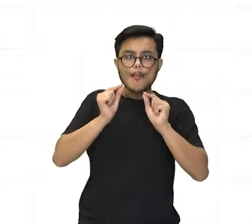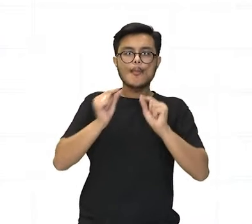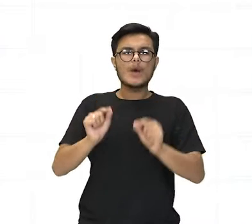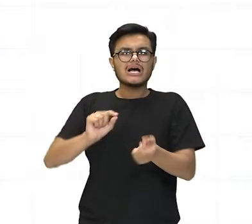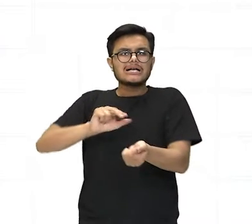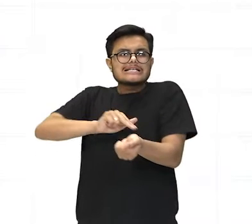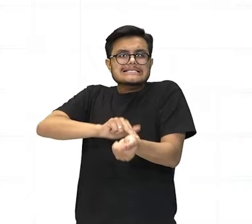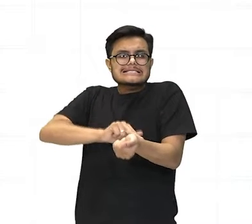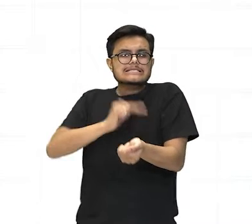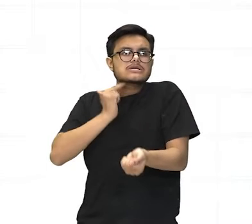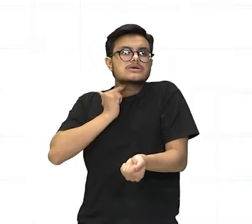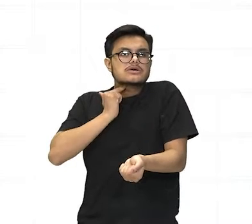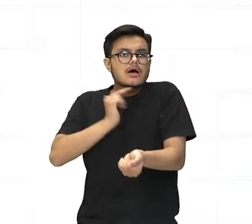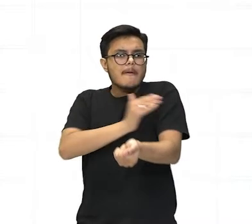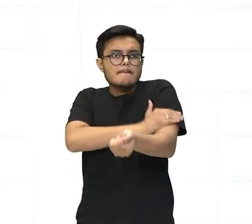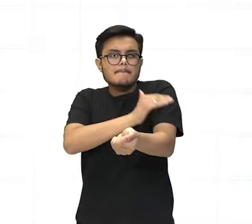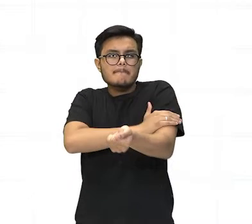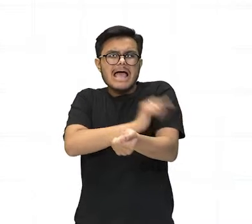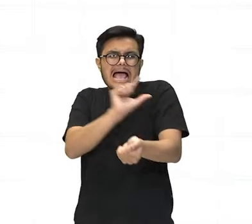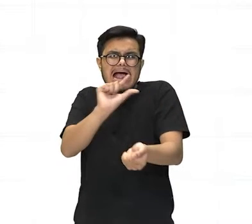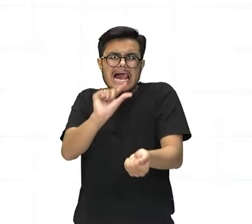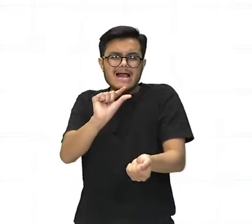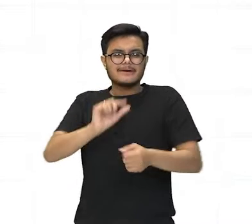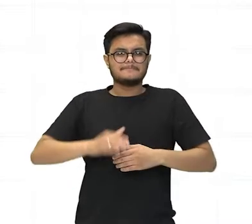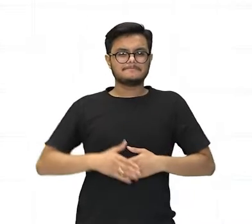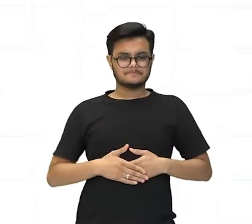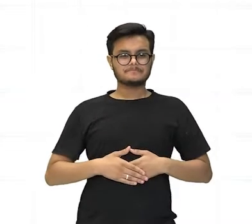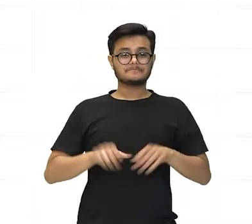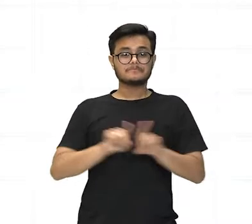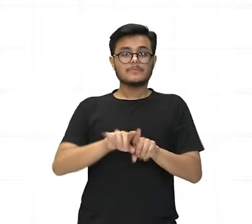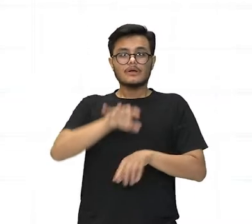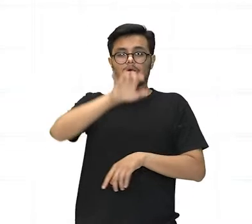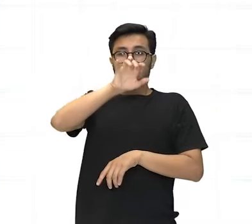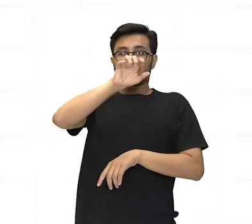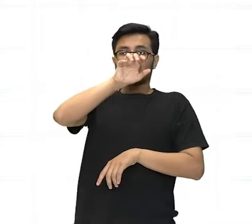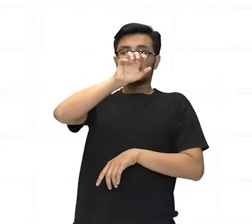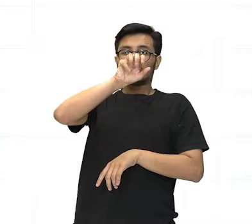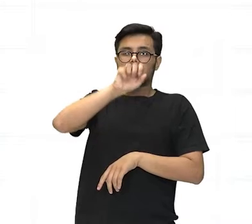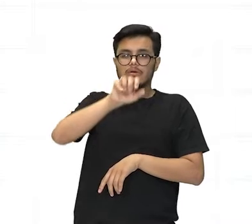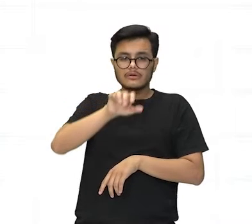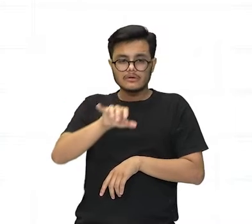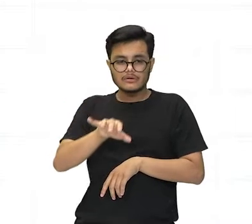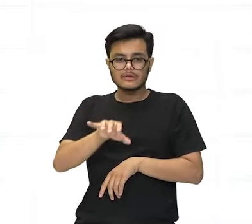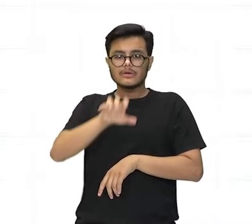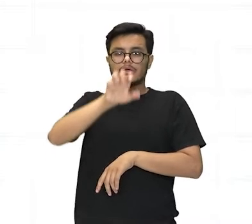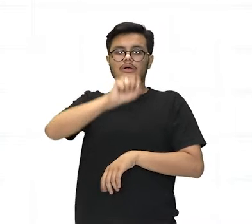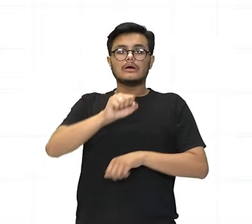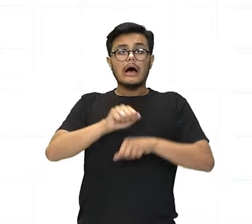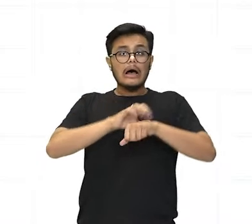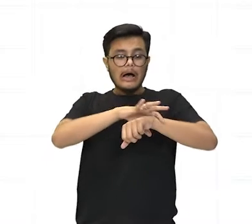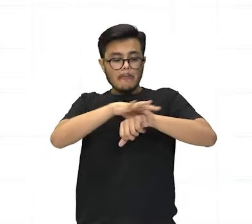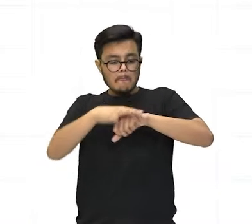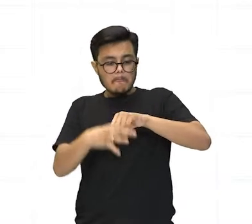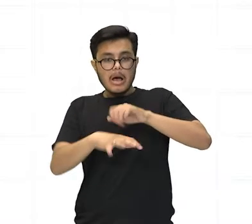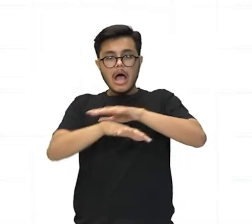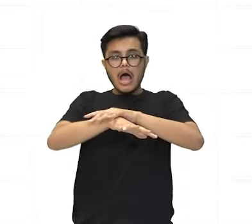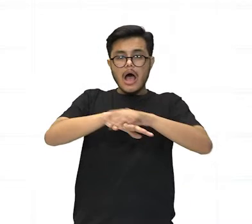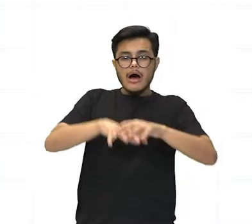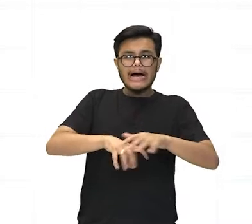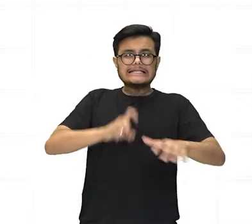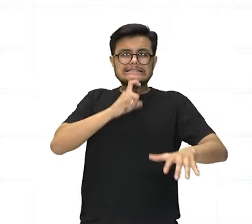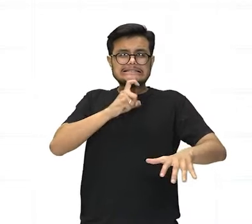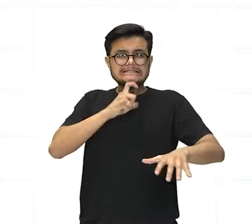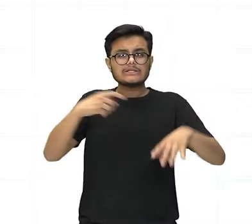fraco, pressão arterial baixa, respiração lenta, extremidades frias, ou seja,